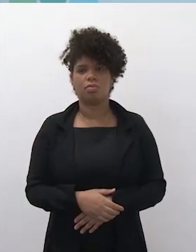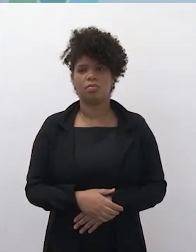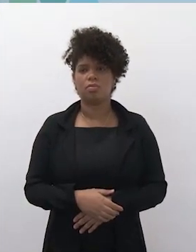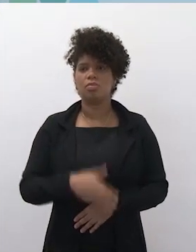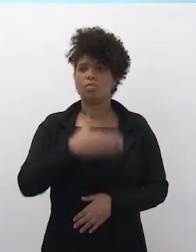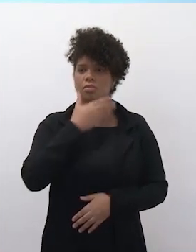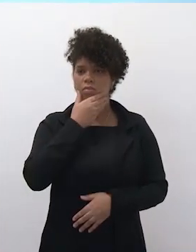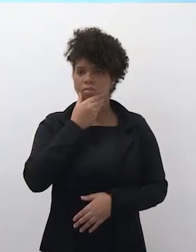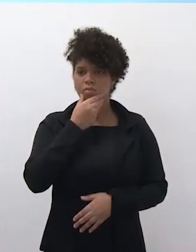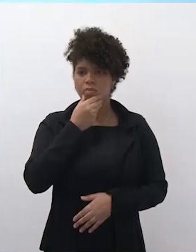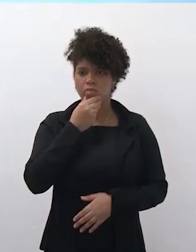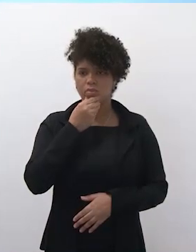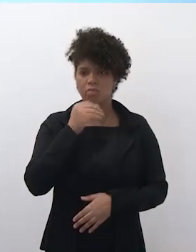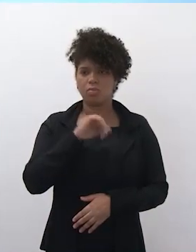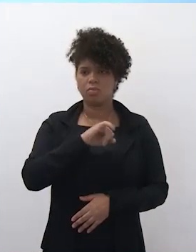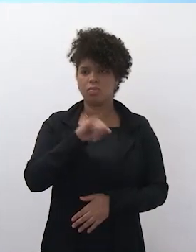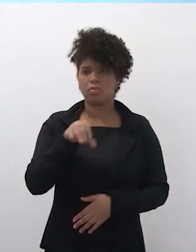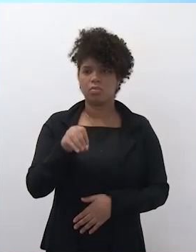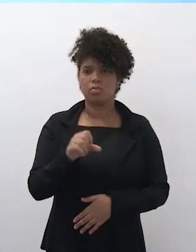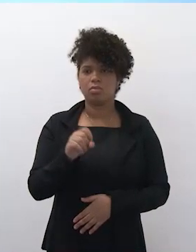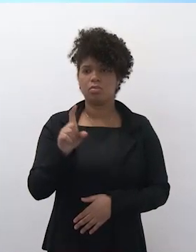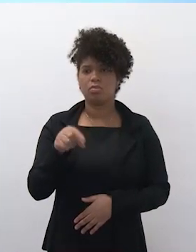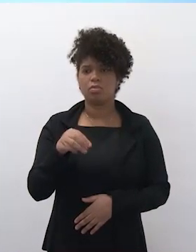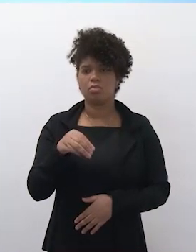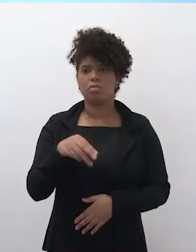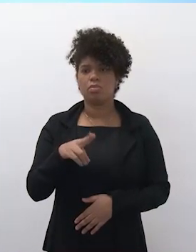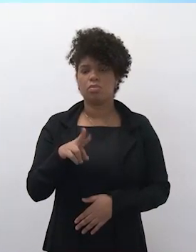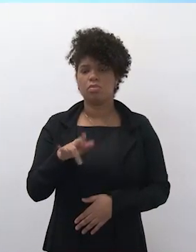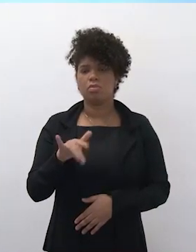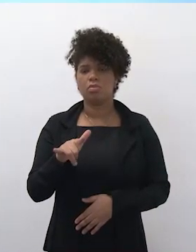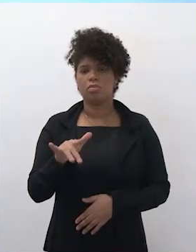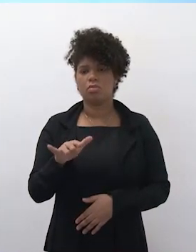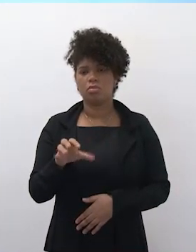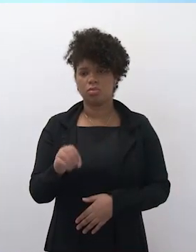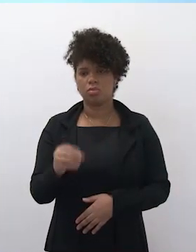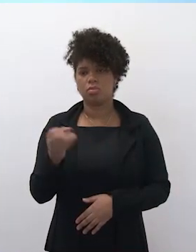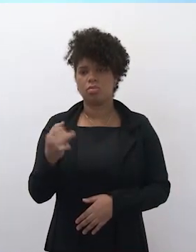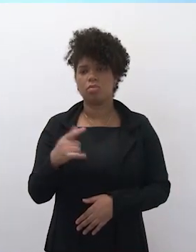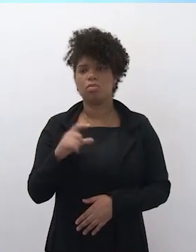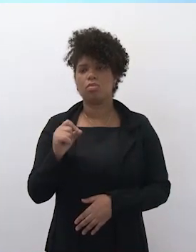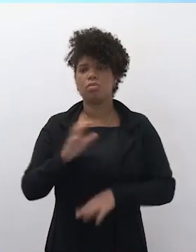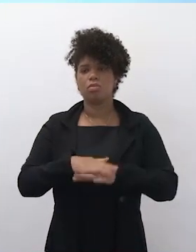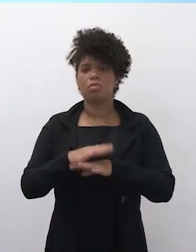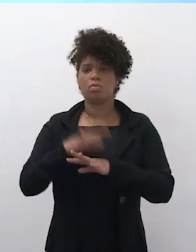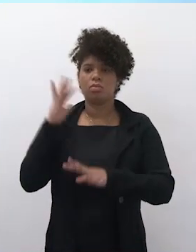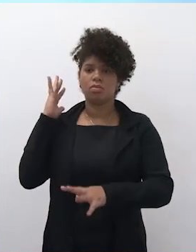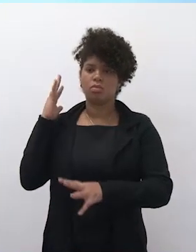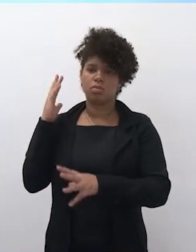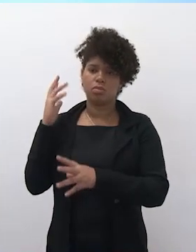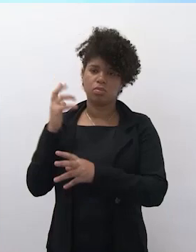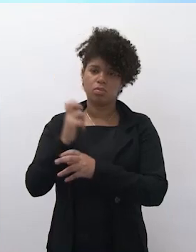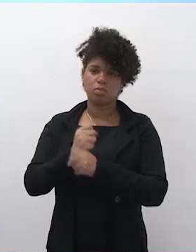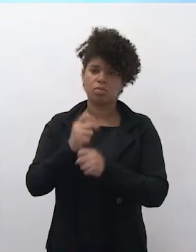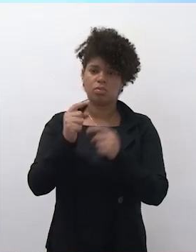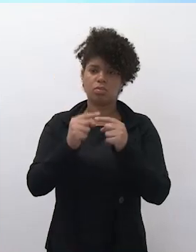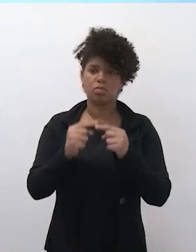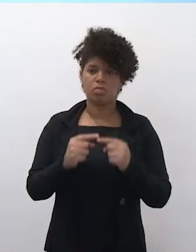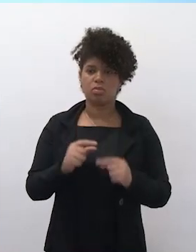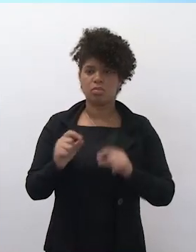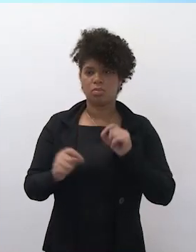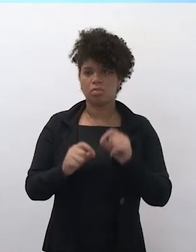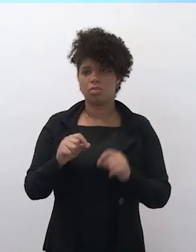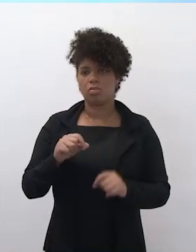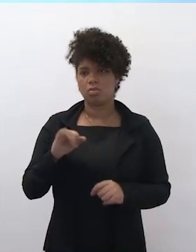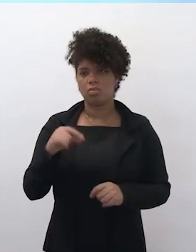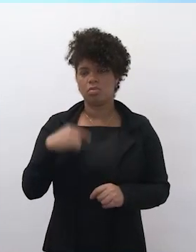de Carvalho, né, a resposta ela deve ser buscada aí justamente na construção histórica e no seu significado. Porque se a gente for